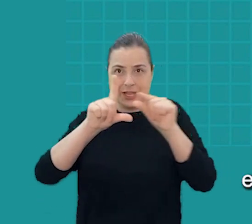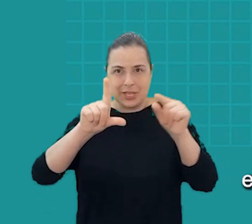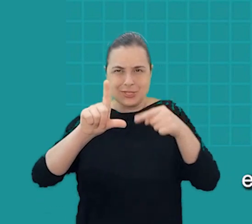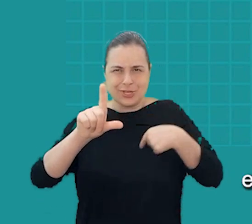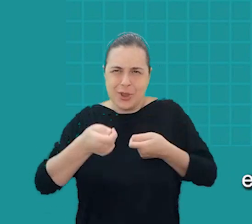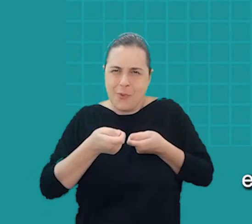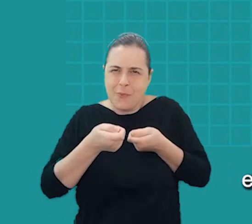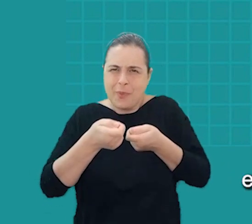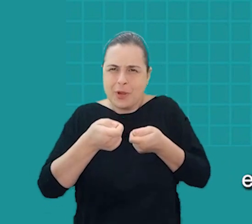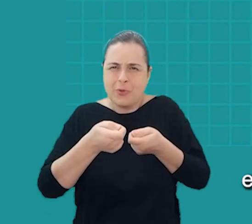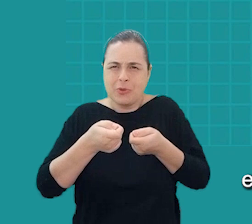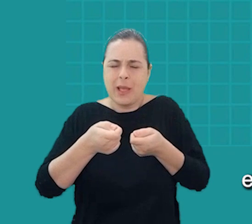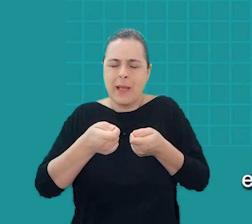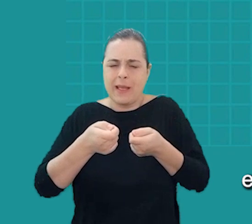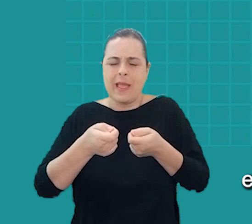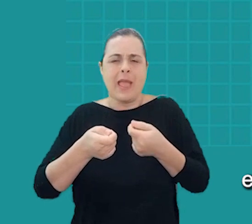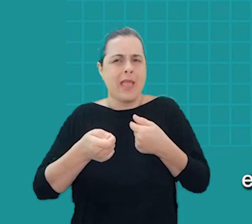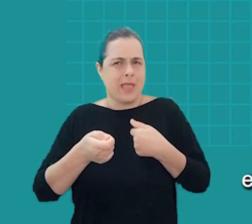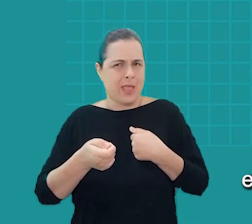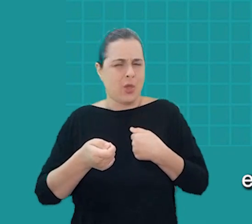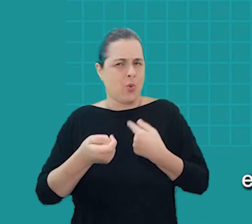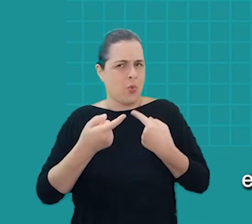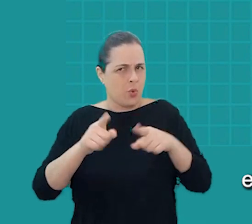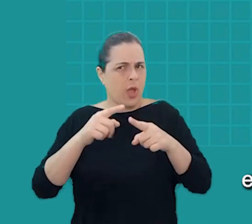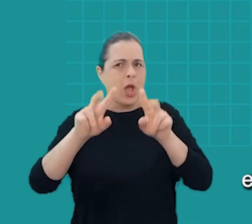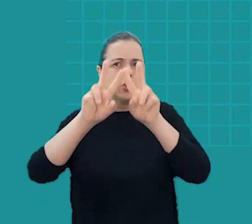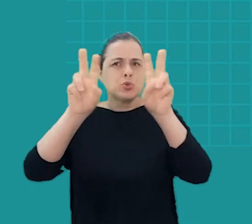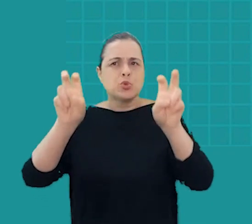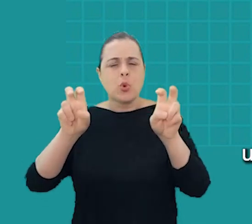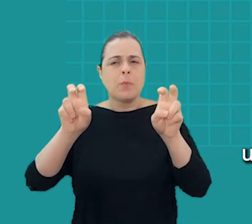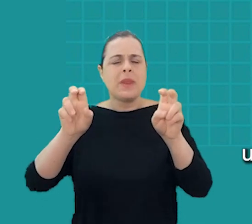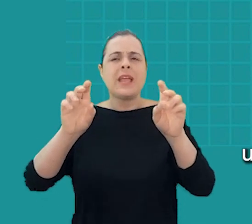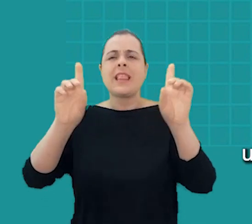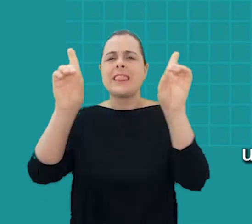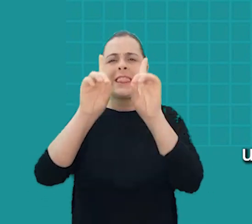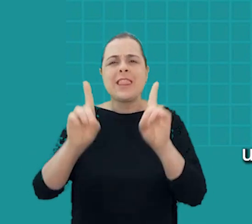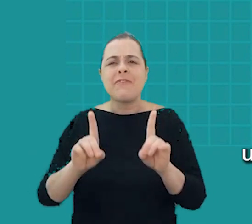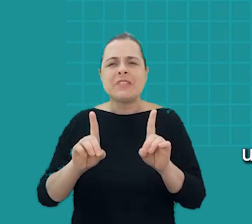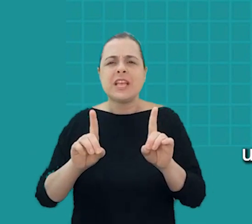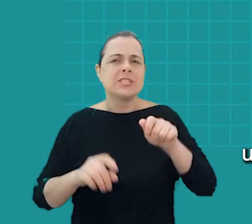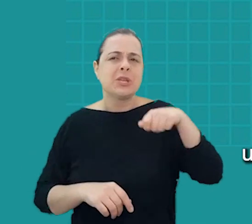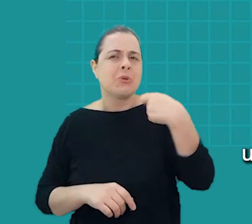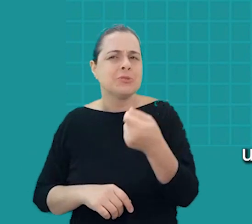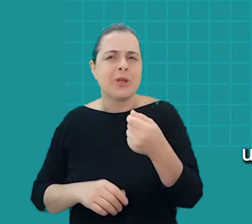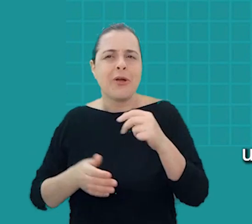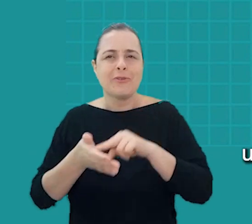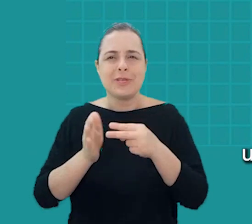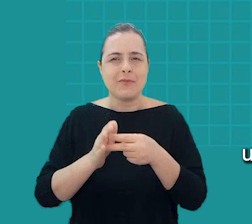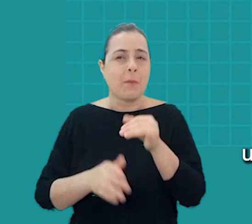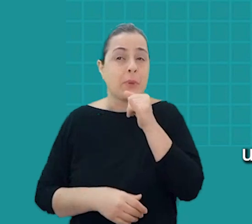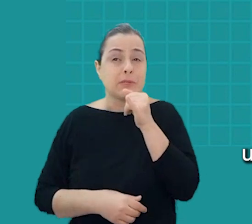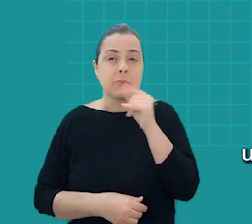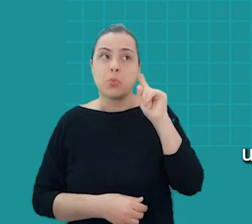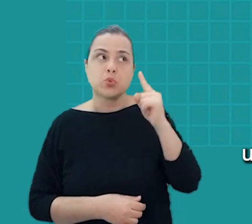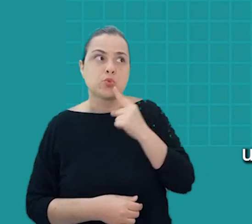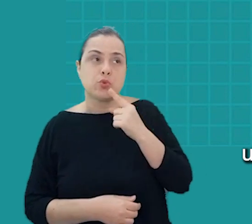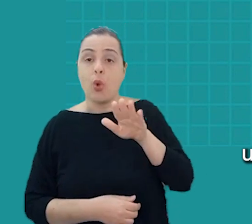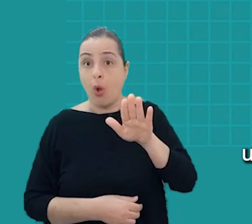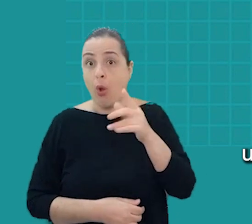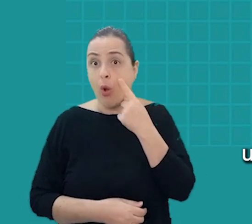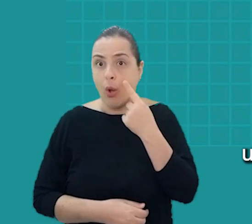palavra deficiência, e até falou, a gente vive num espectro. Um surdo, até pegando meu irmão, que tem a